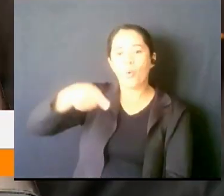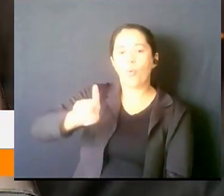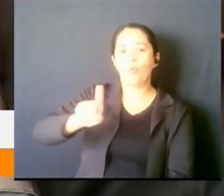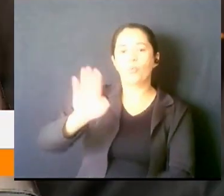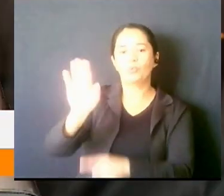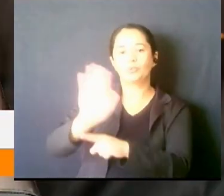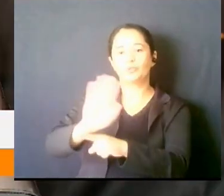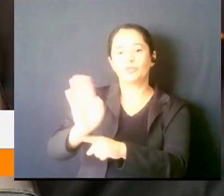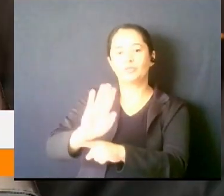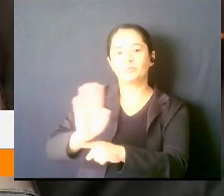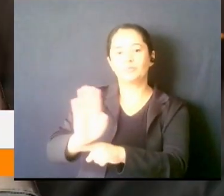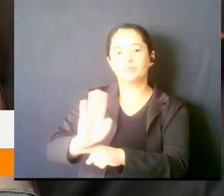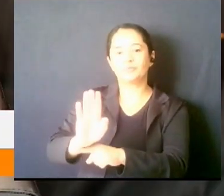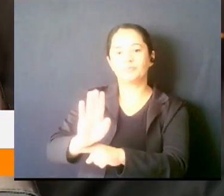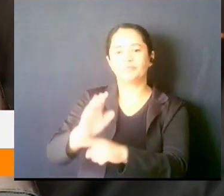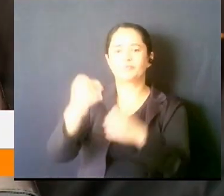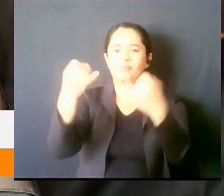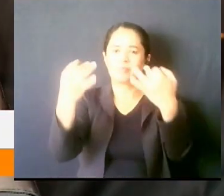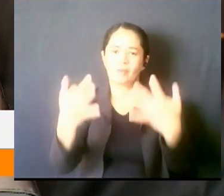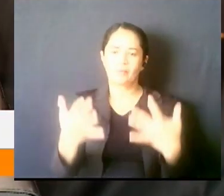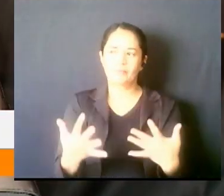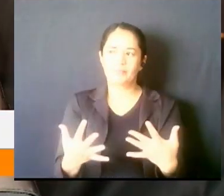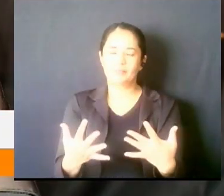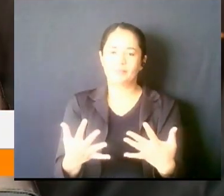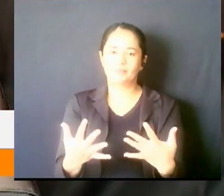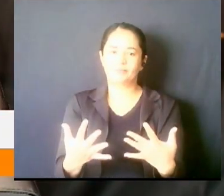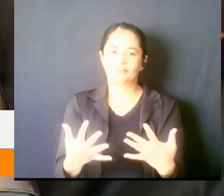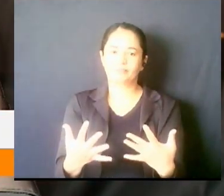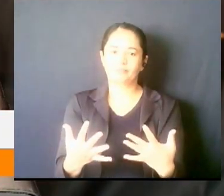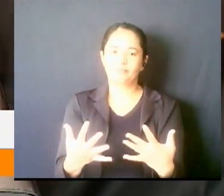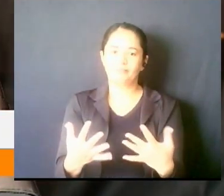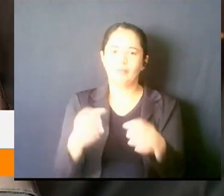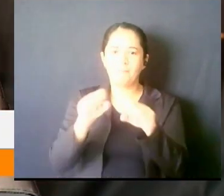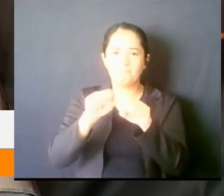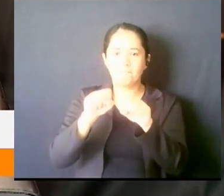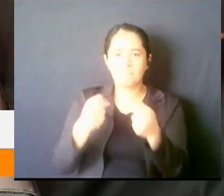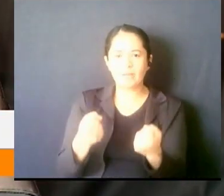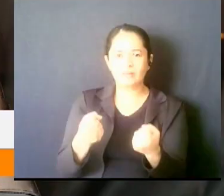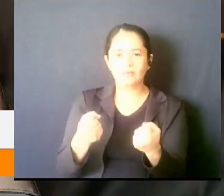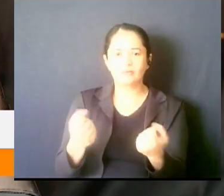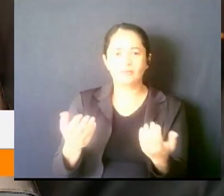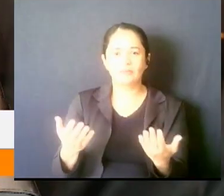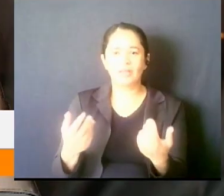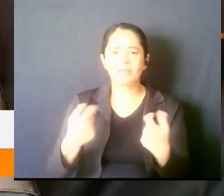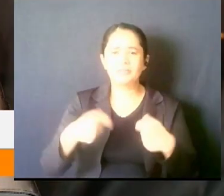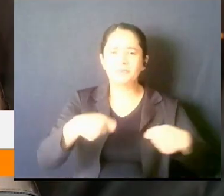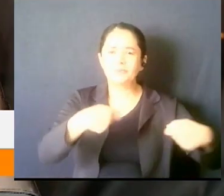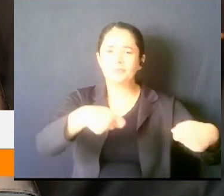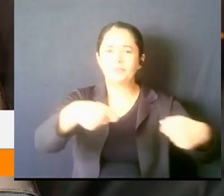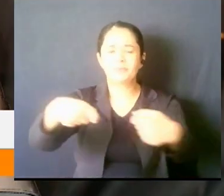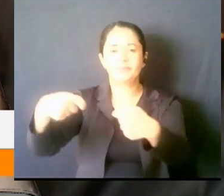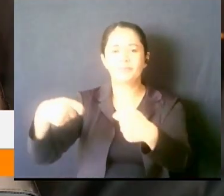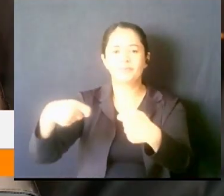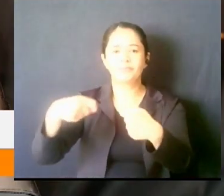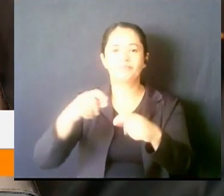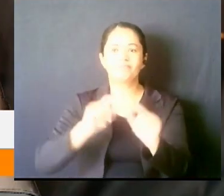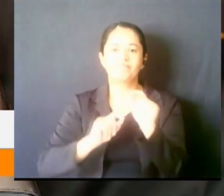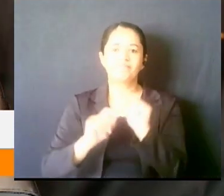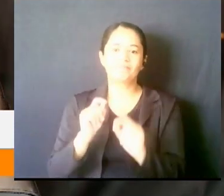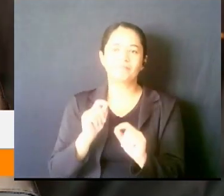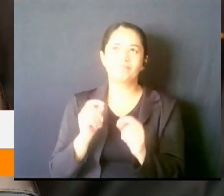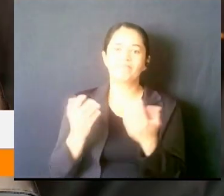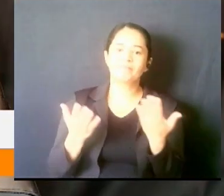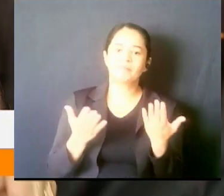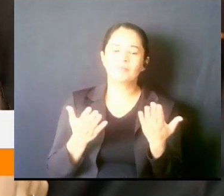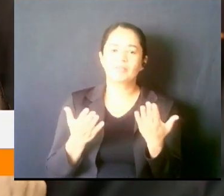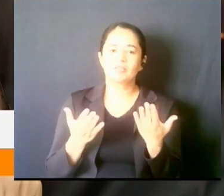que fala sobre a quebra desse tabu, a necessidade, né, de eliminar esse tabu que é